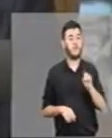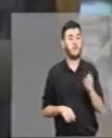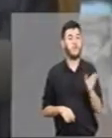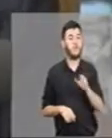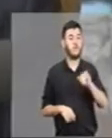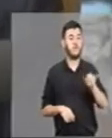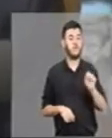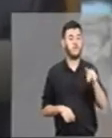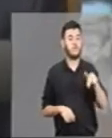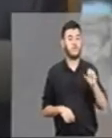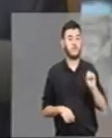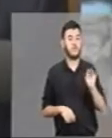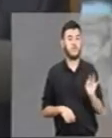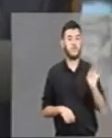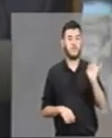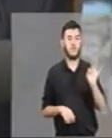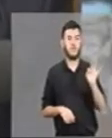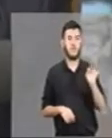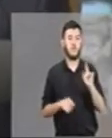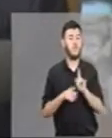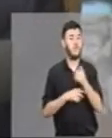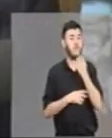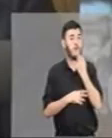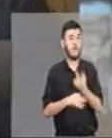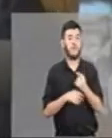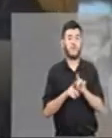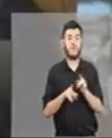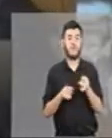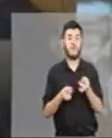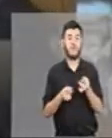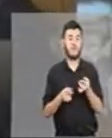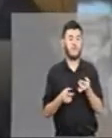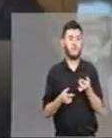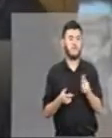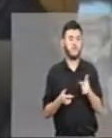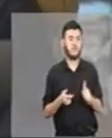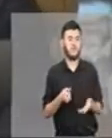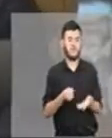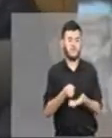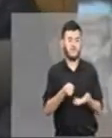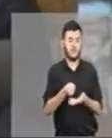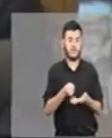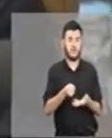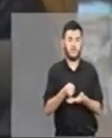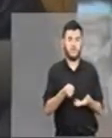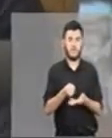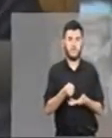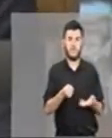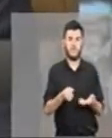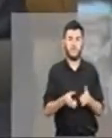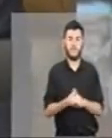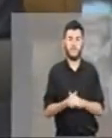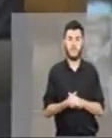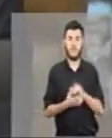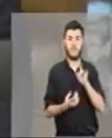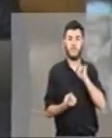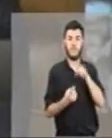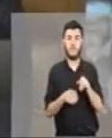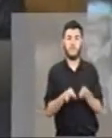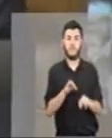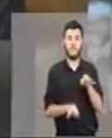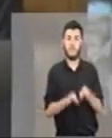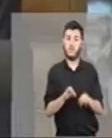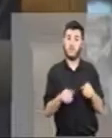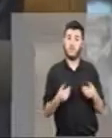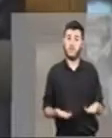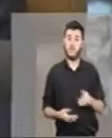em seu fundamentado parecer. Por isso, senhor presidente, a mim me